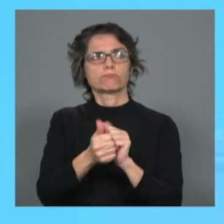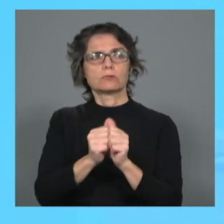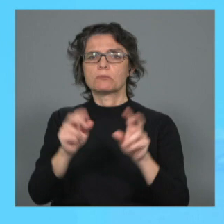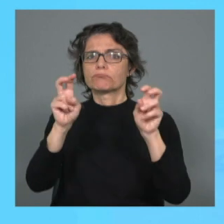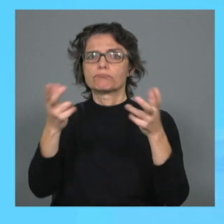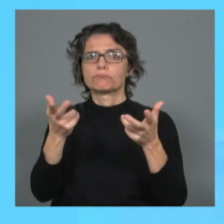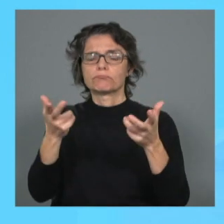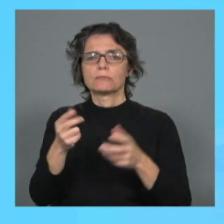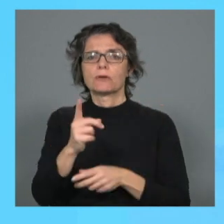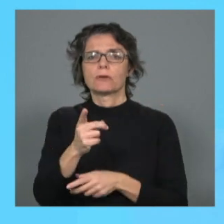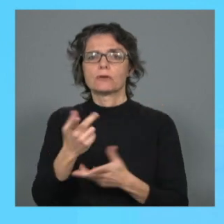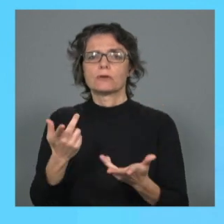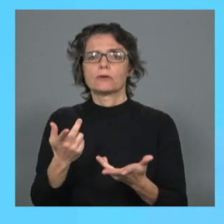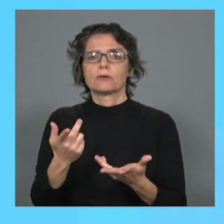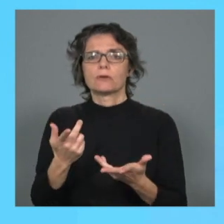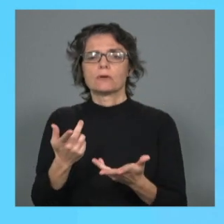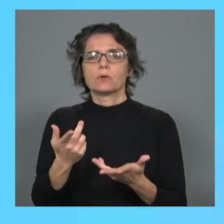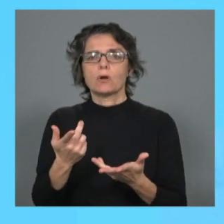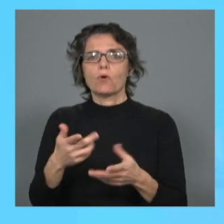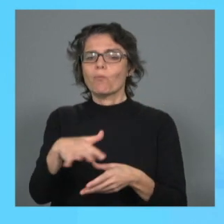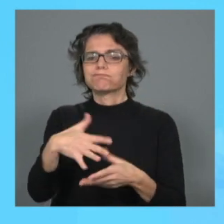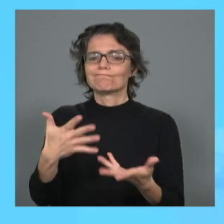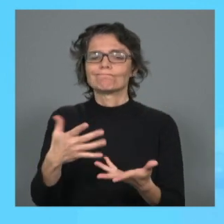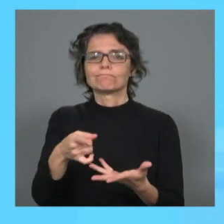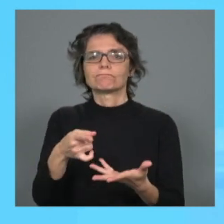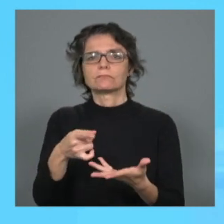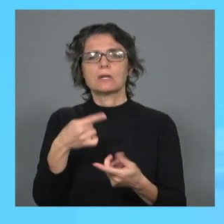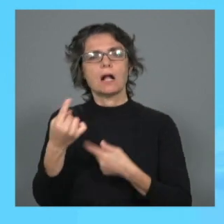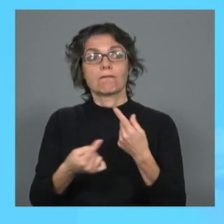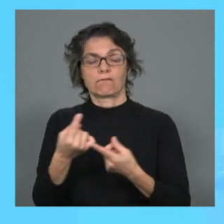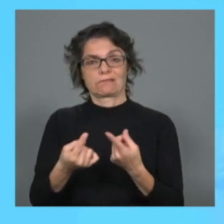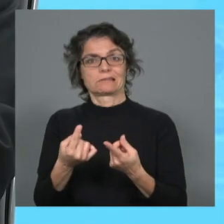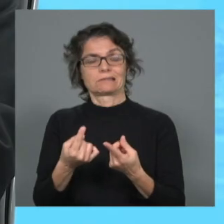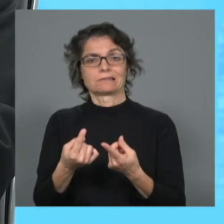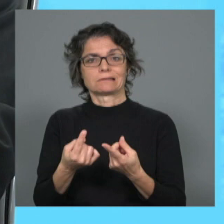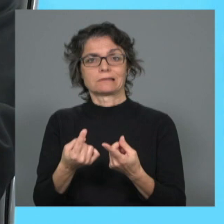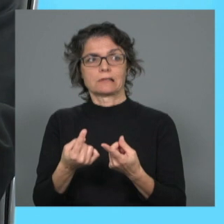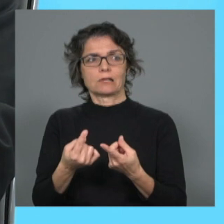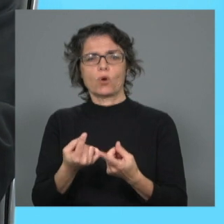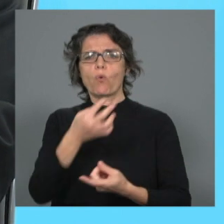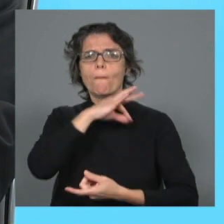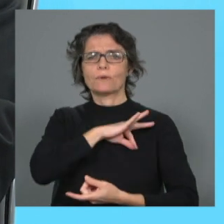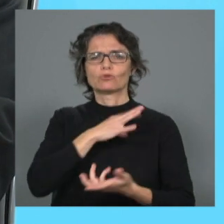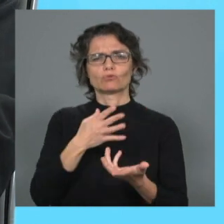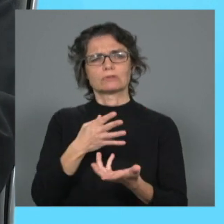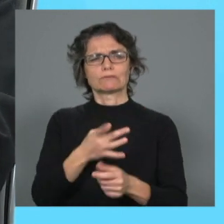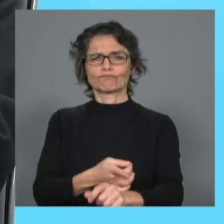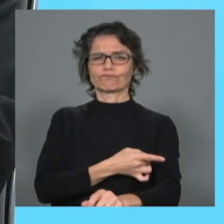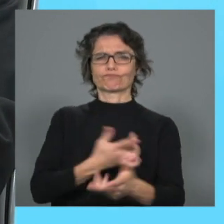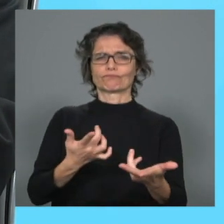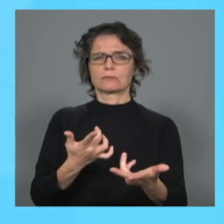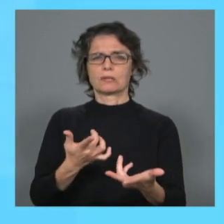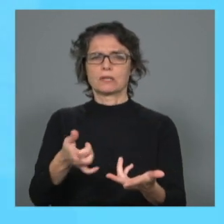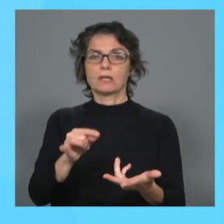realidade que tem sido levada por vezes ao extremo, no seu profissionalismo, na sua